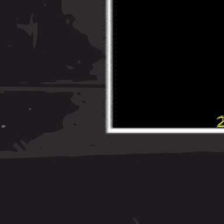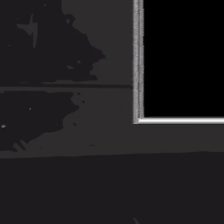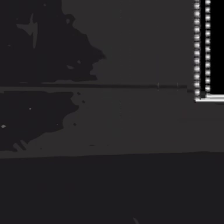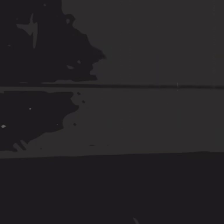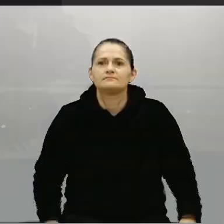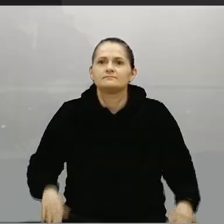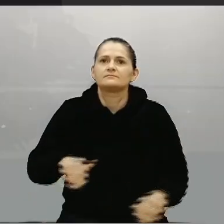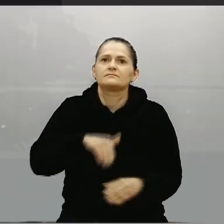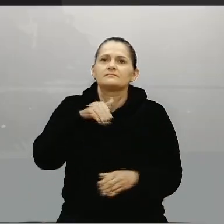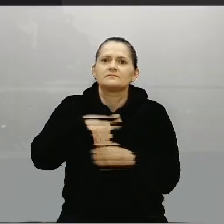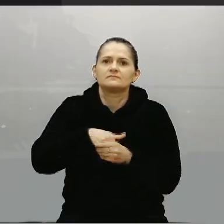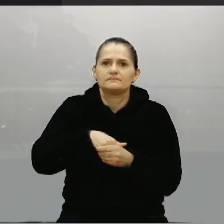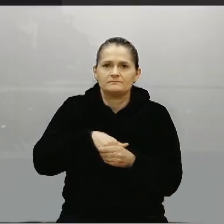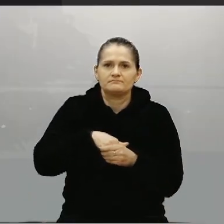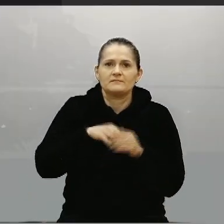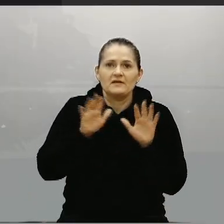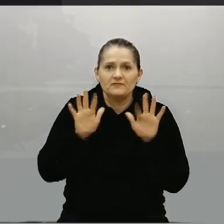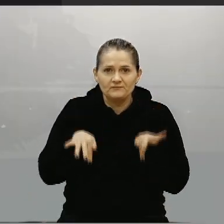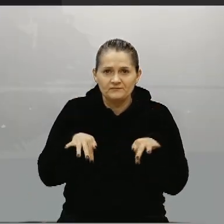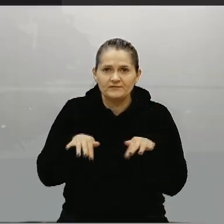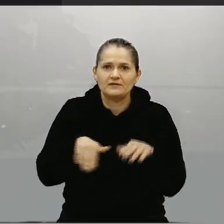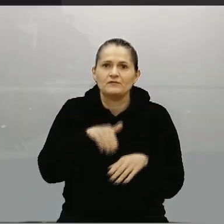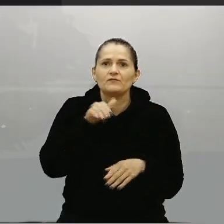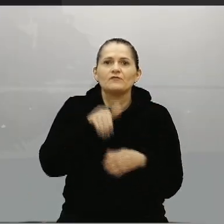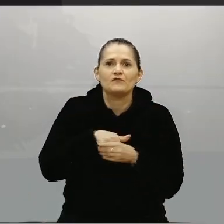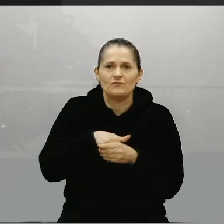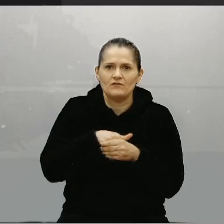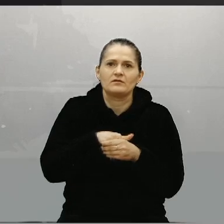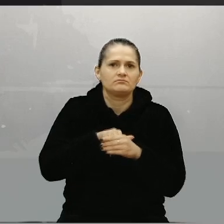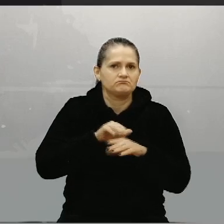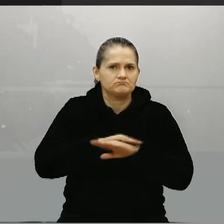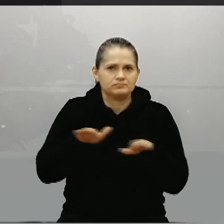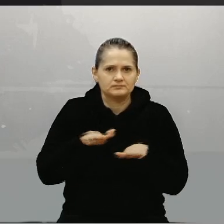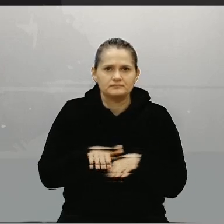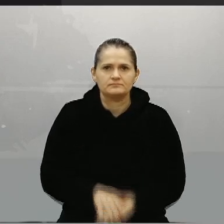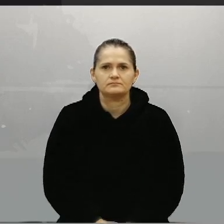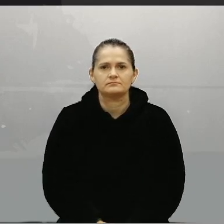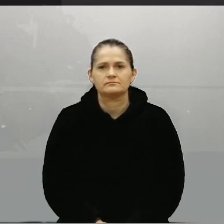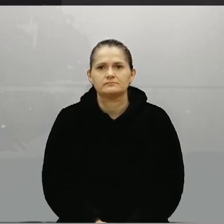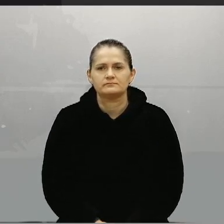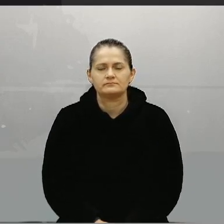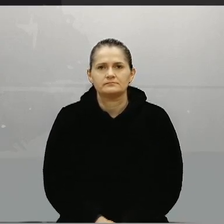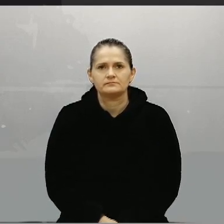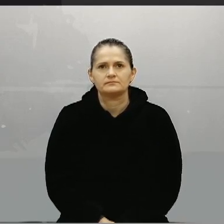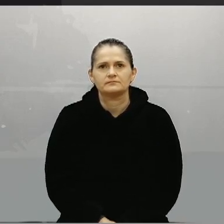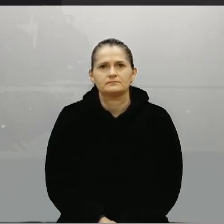Encerrado o registro dos votos, encerrada a votação.